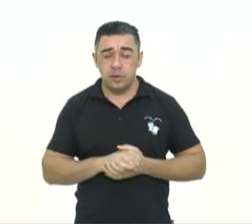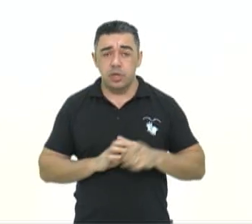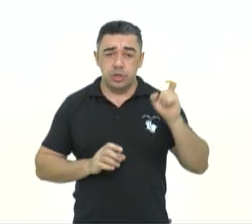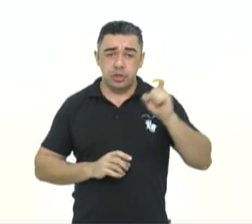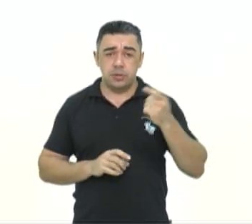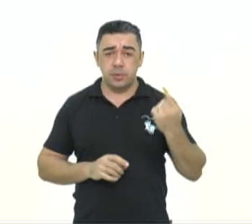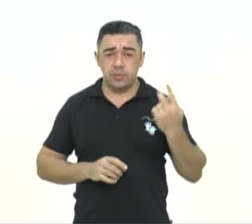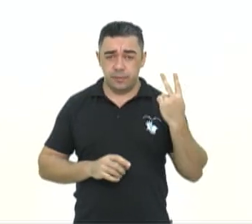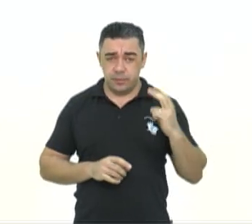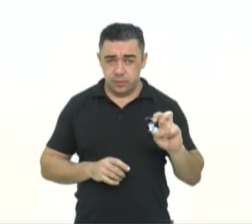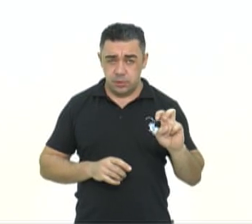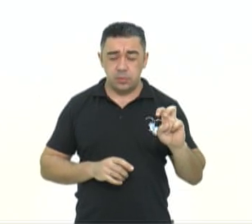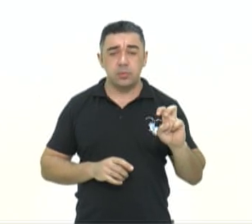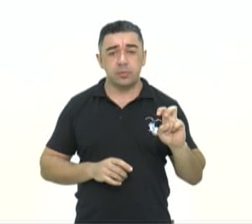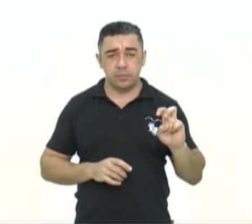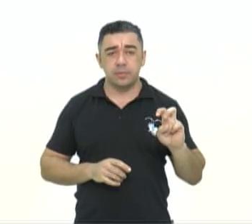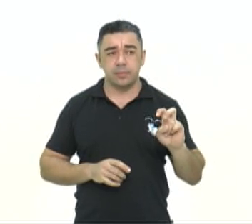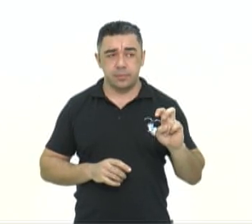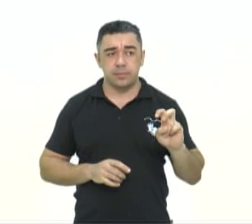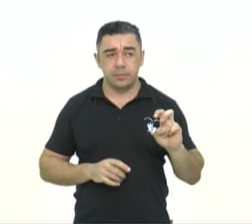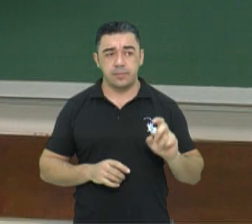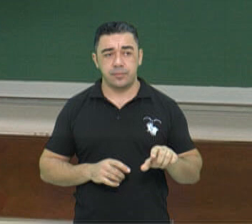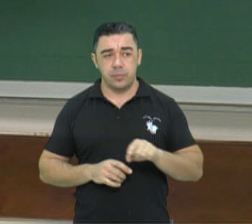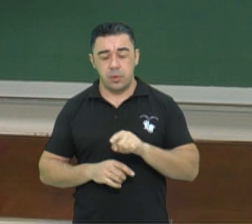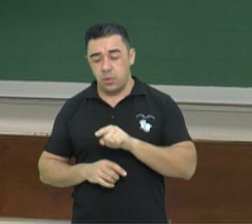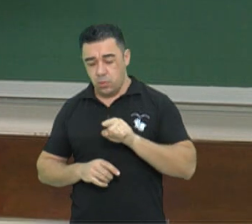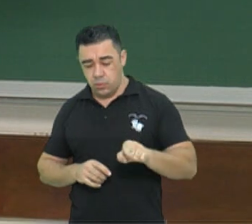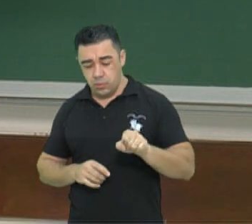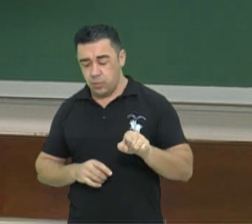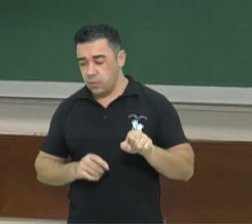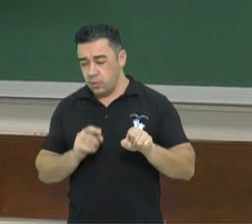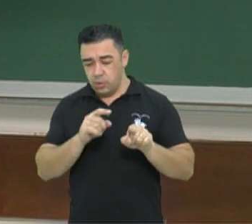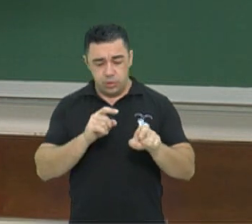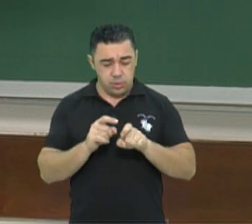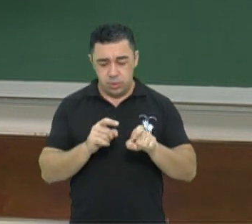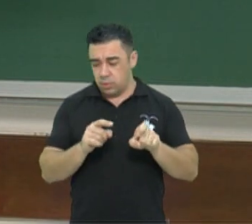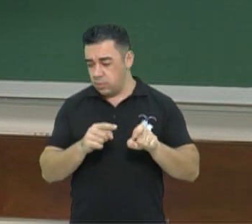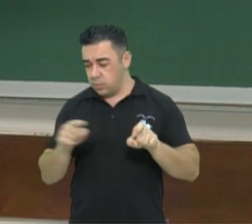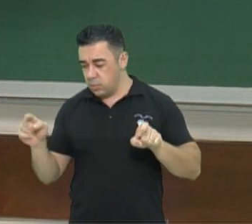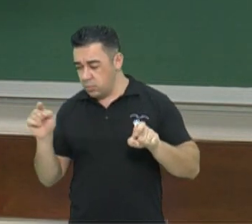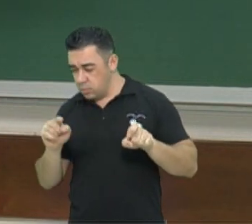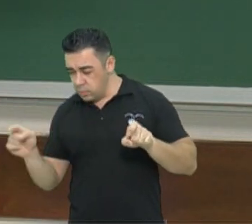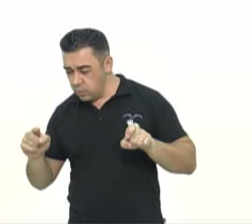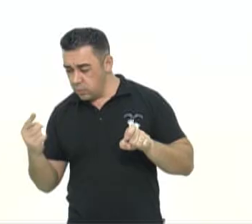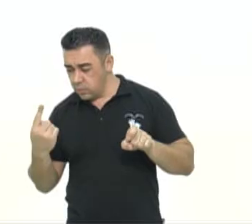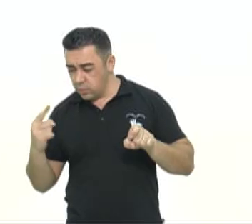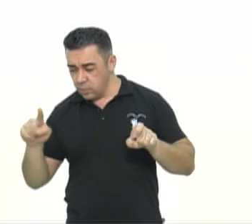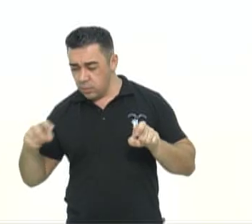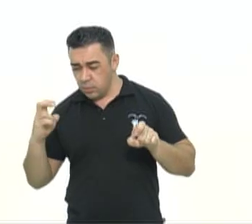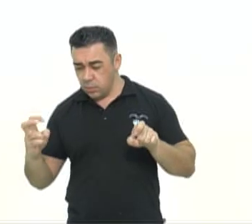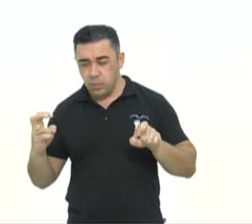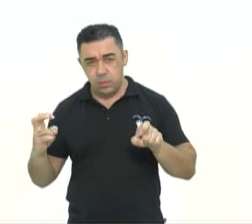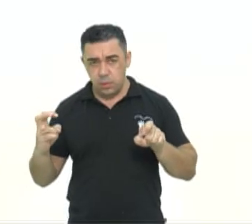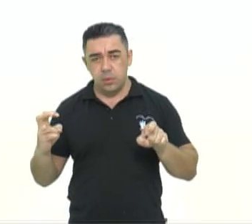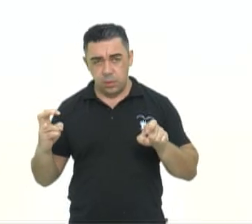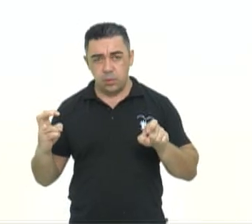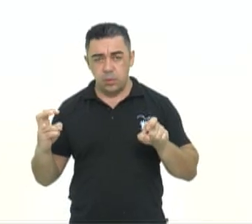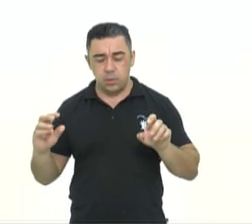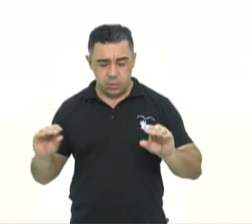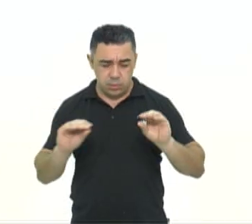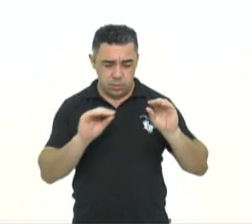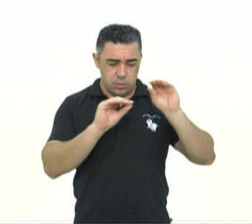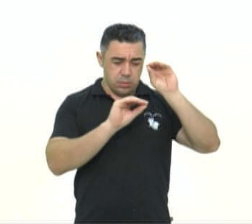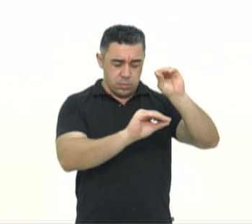está para 1,5. Ó, lembrando que eu tenho essa medida de base, né? Que é o que ele está me pedindo, e do